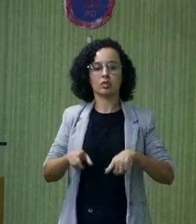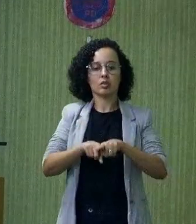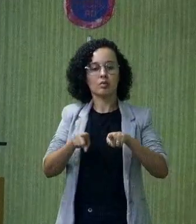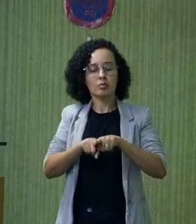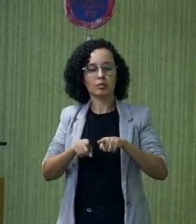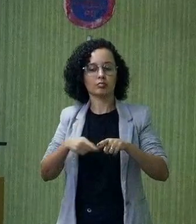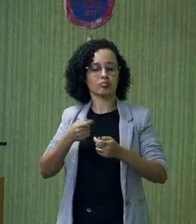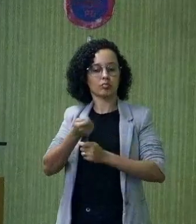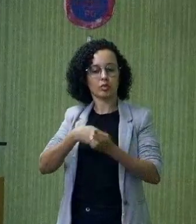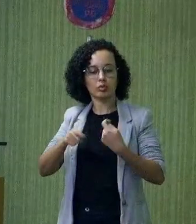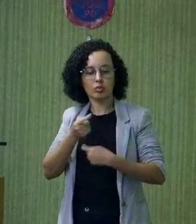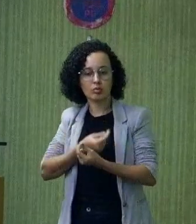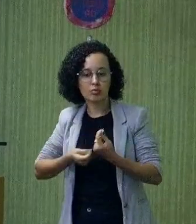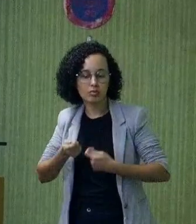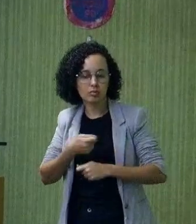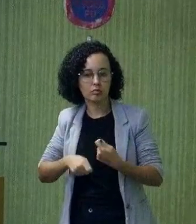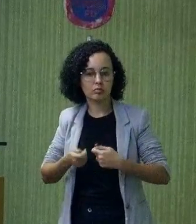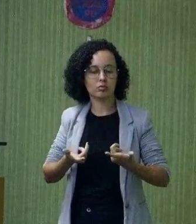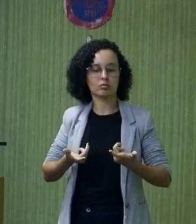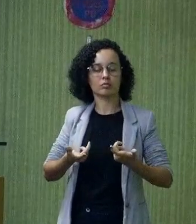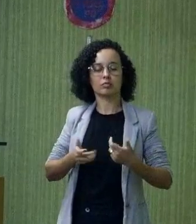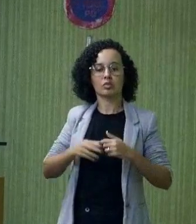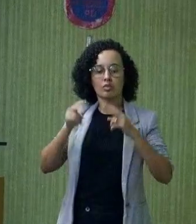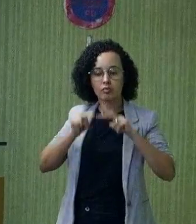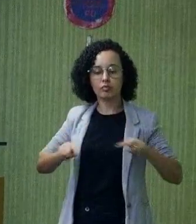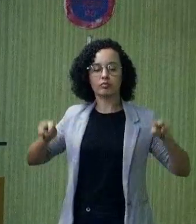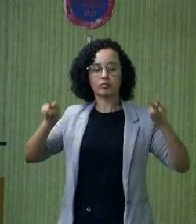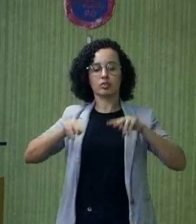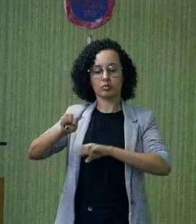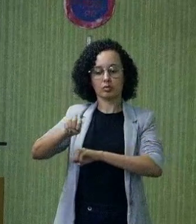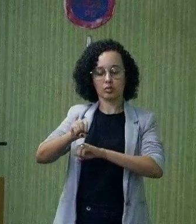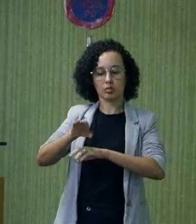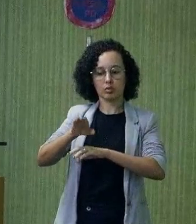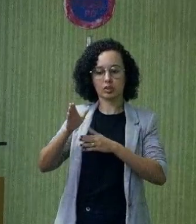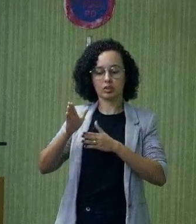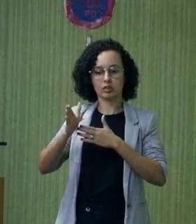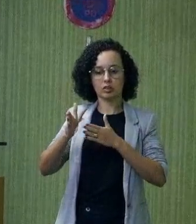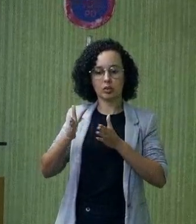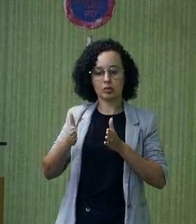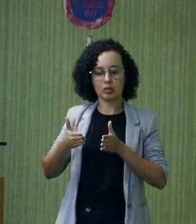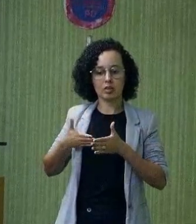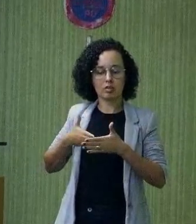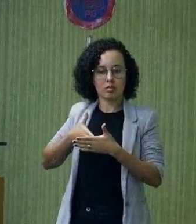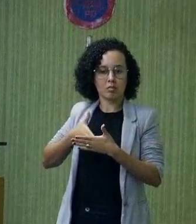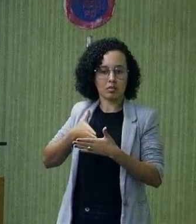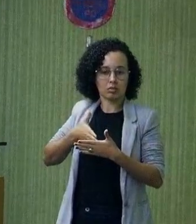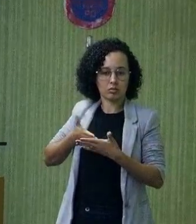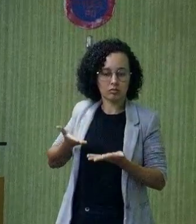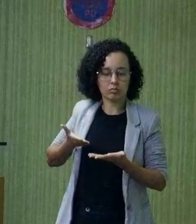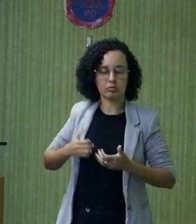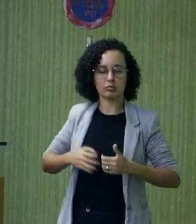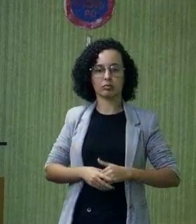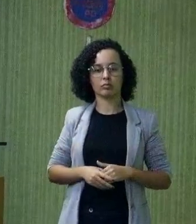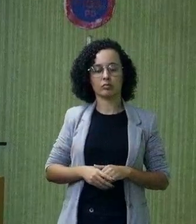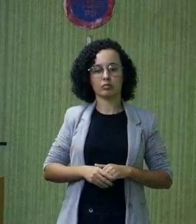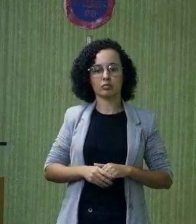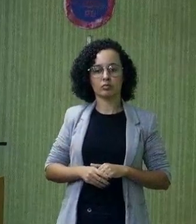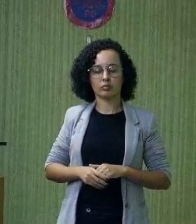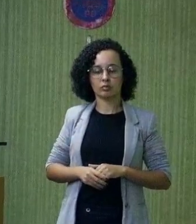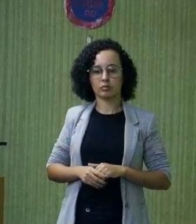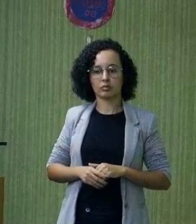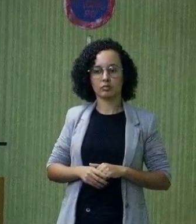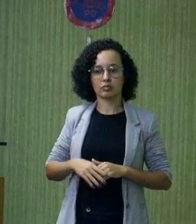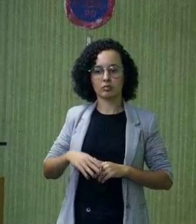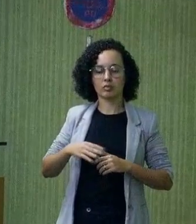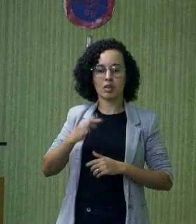da economia uma uma uma visão da educação muito limitada a aspectos assim a gente pode dizer assim tecnocrático